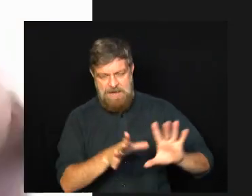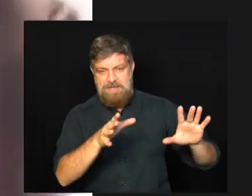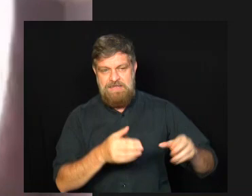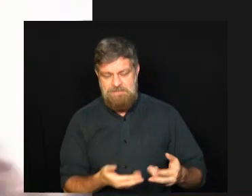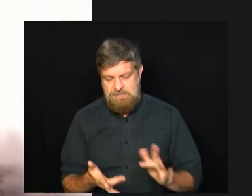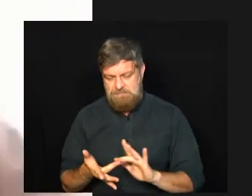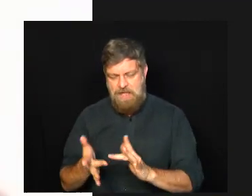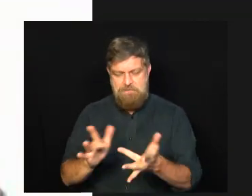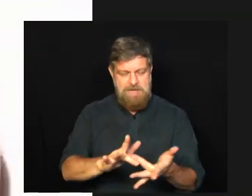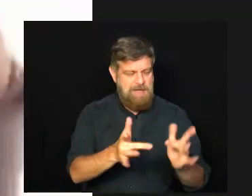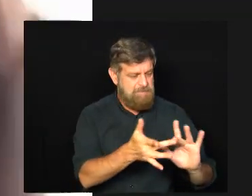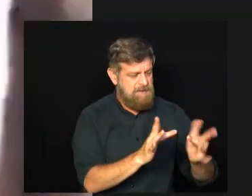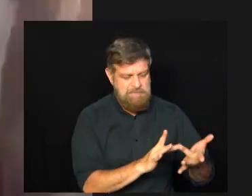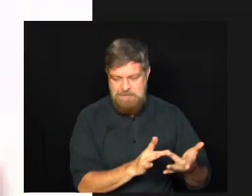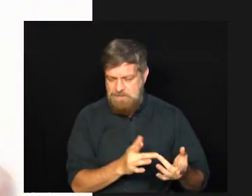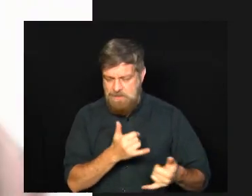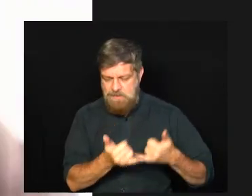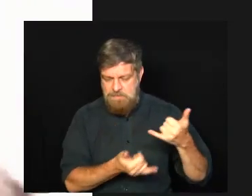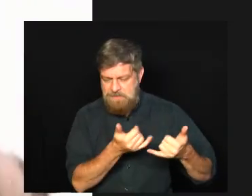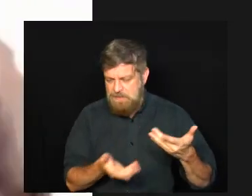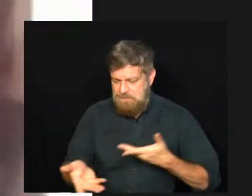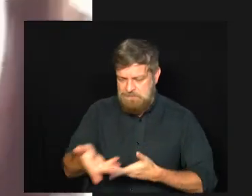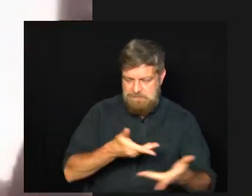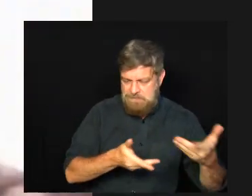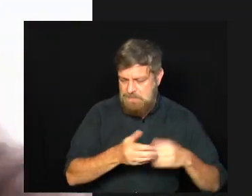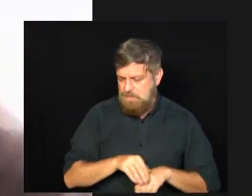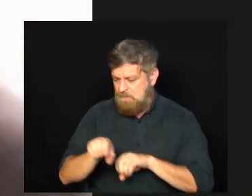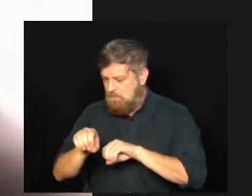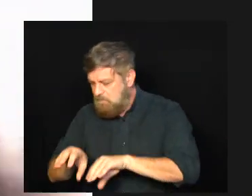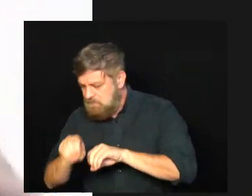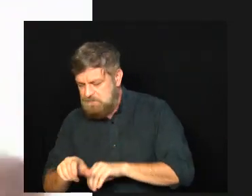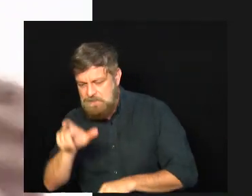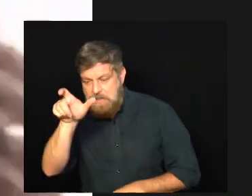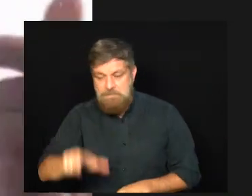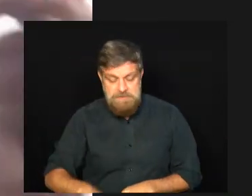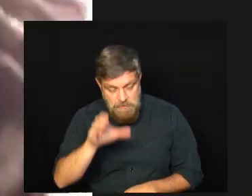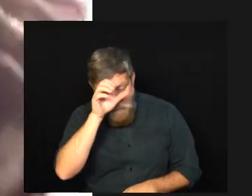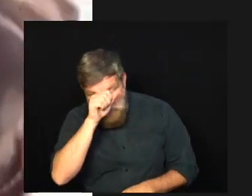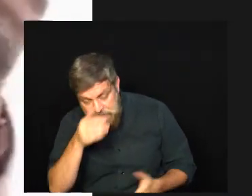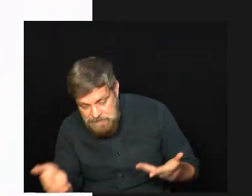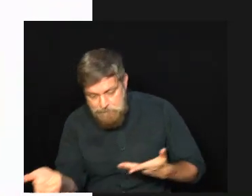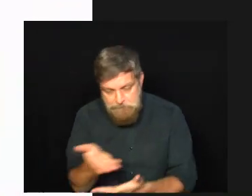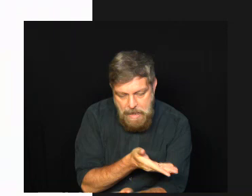passando para outra brincadeira, uma não sabe, a outra conhece, a outra coisa.